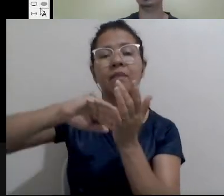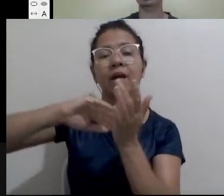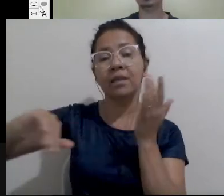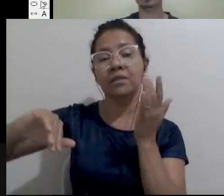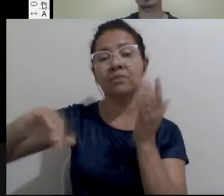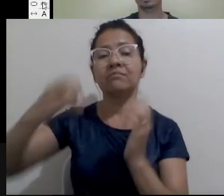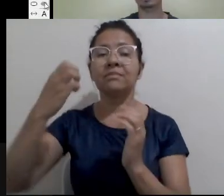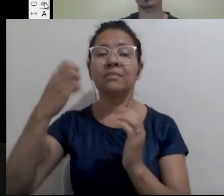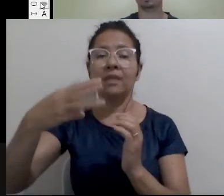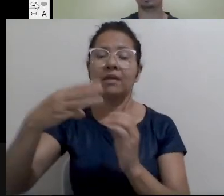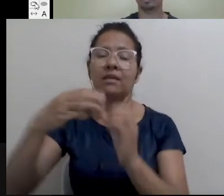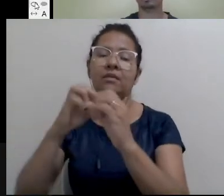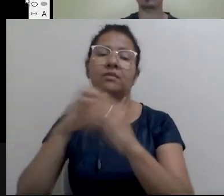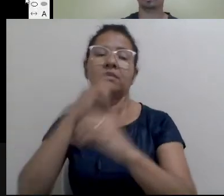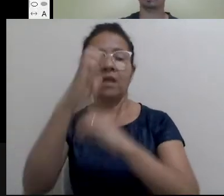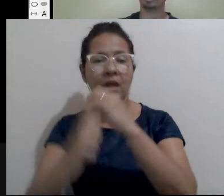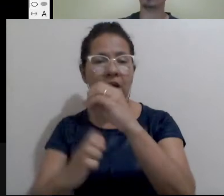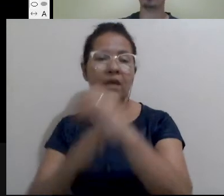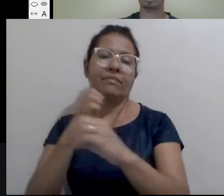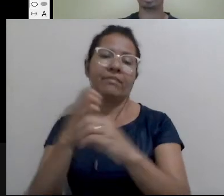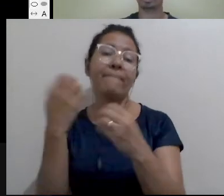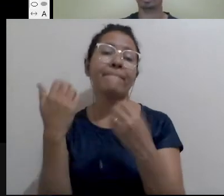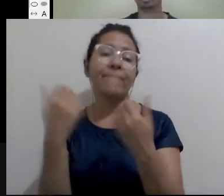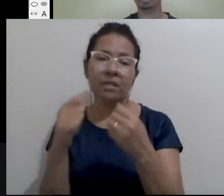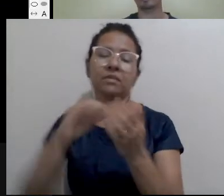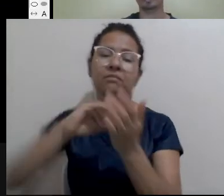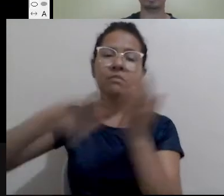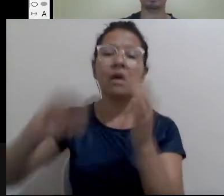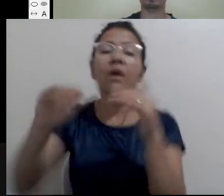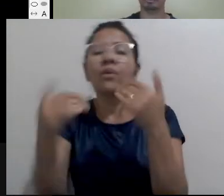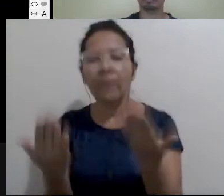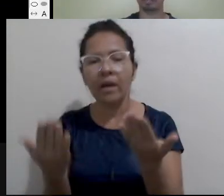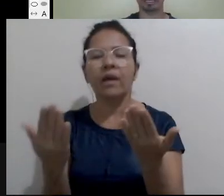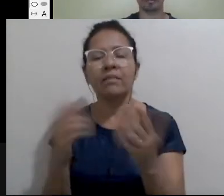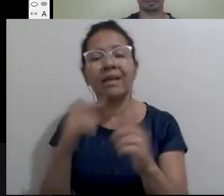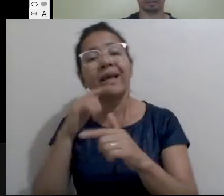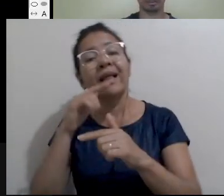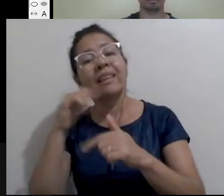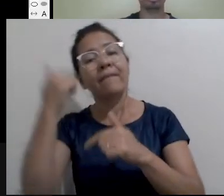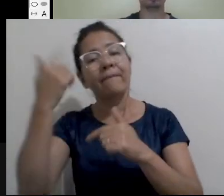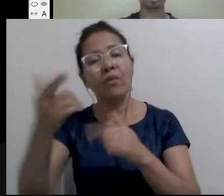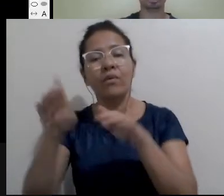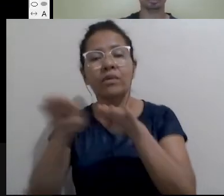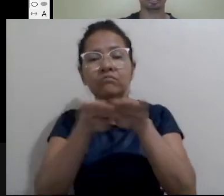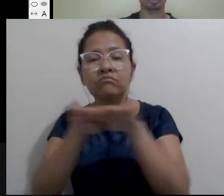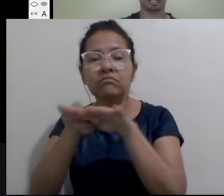retirar 3 elétrons. Quais são os 3 elétrons que a gente tem que retirar para depois fazer o emparelhamento,